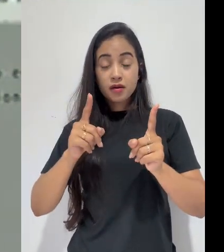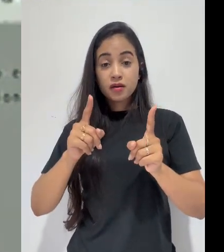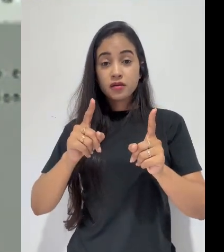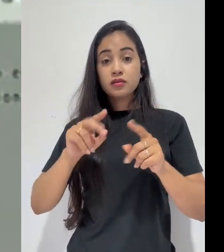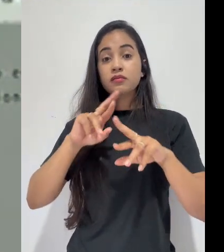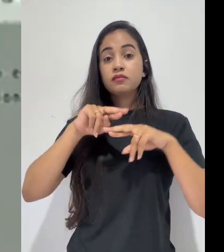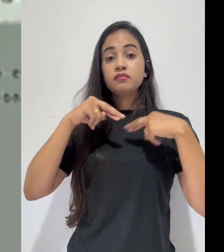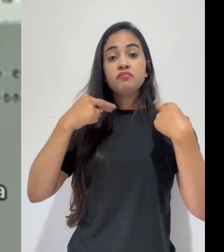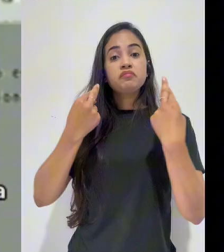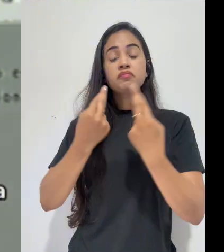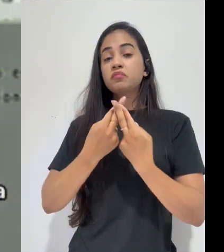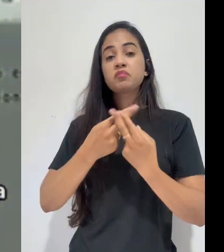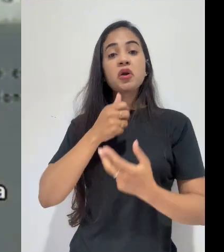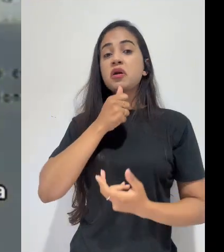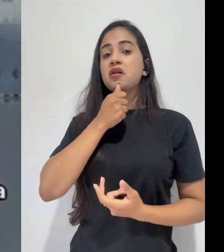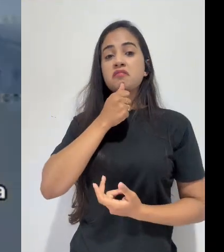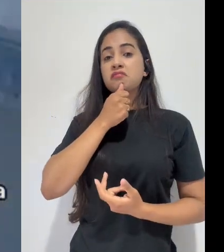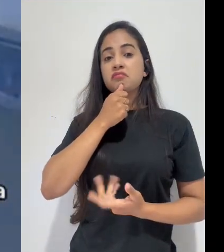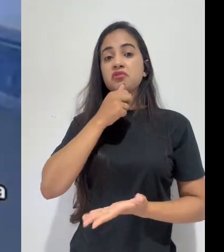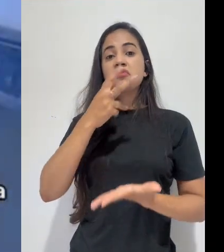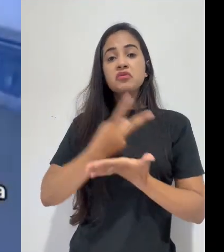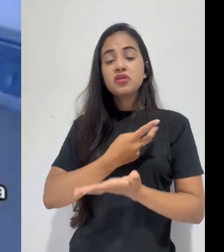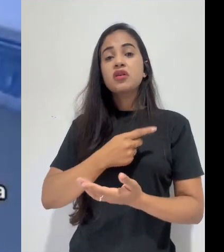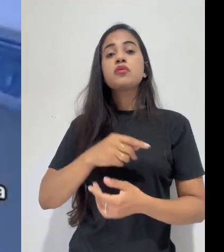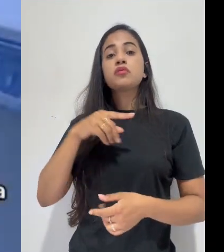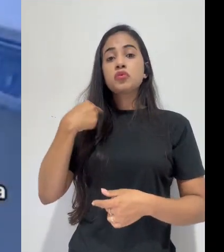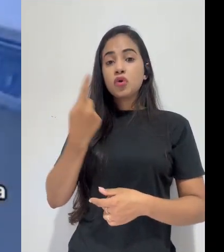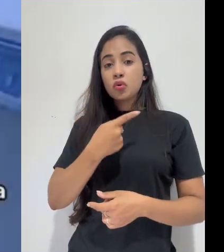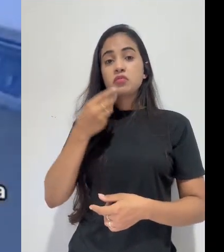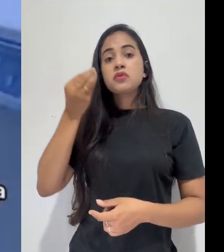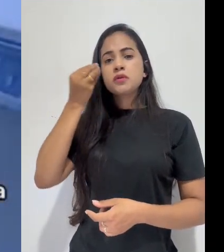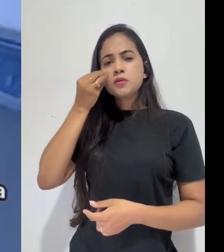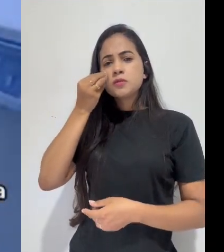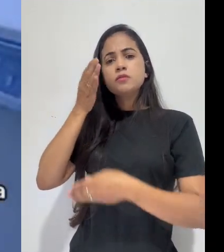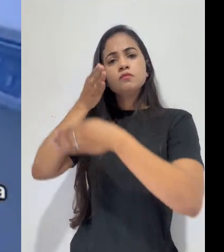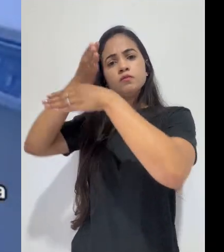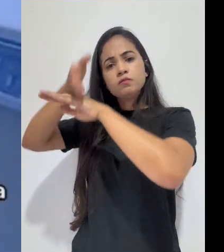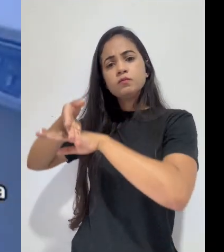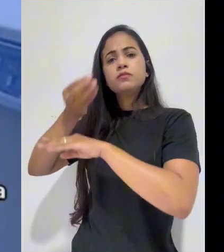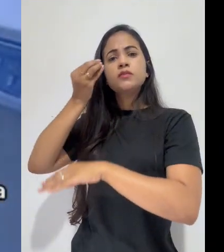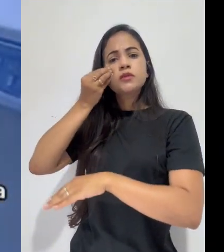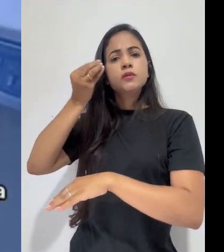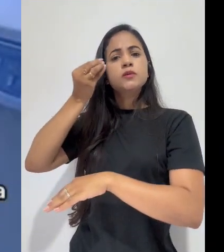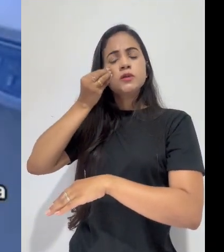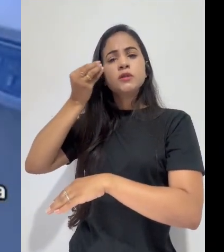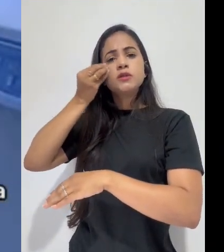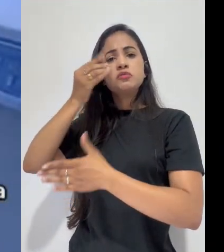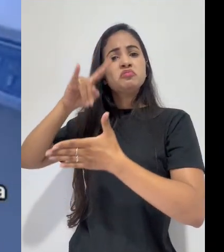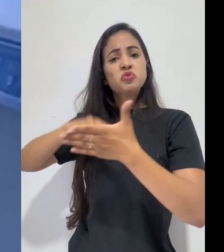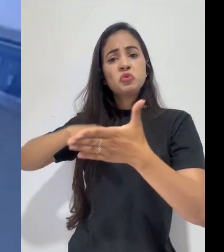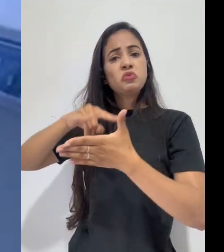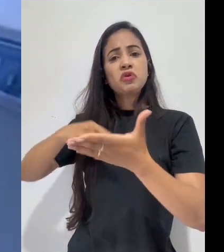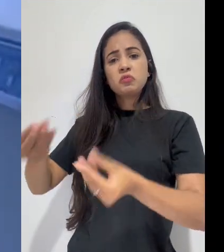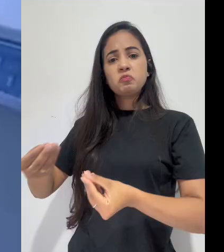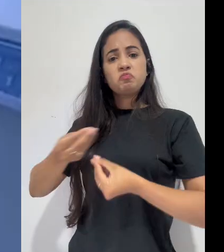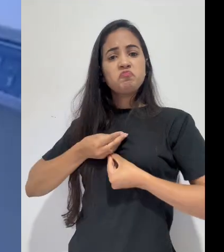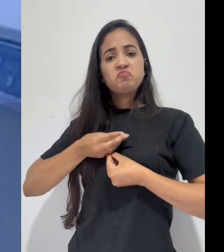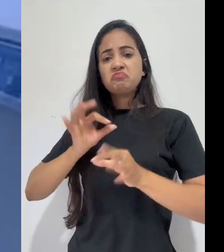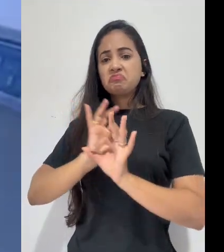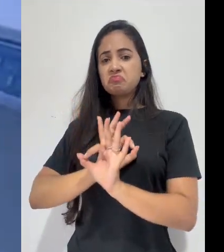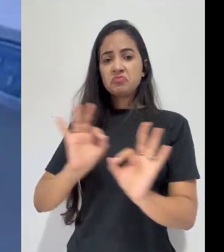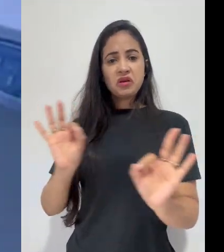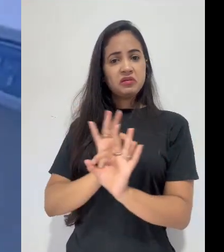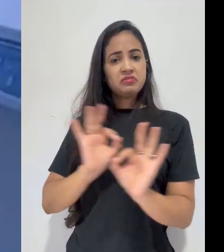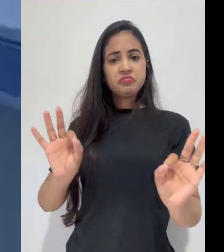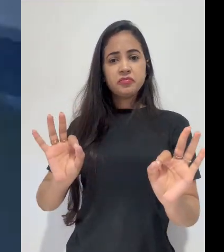transferida sine die e, desde então, insistimos inúmeras vezes para que o citado documento nos fosse entregue, mas sem sucesso.